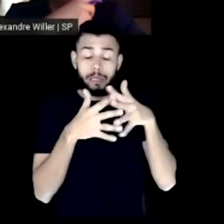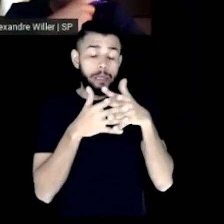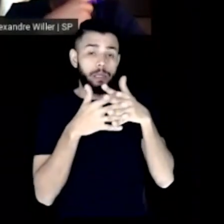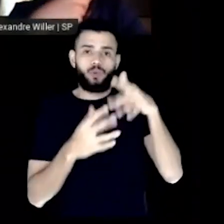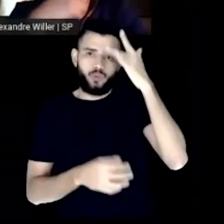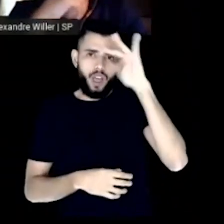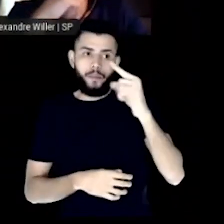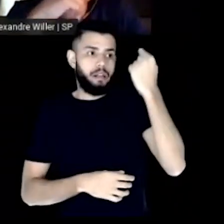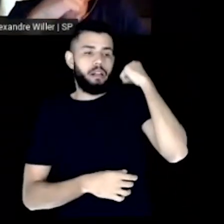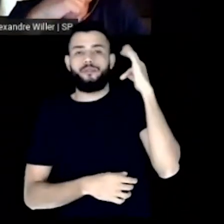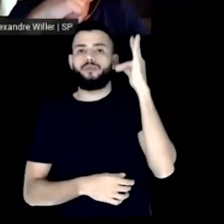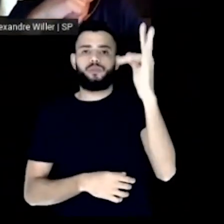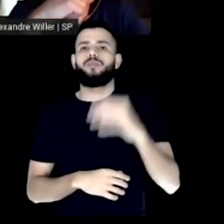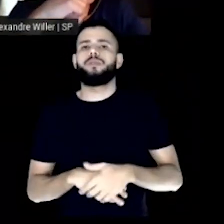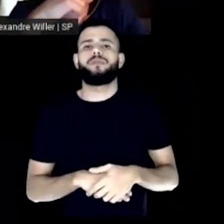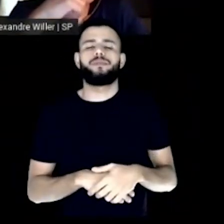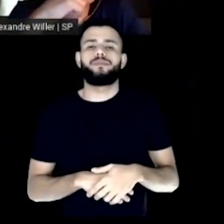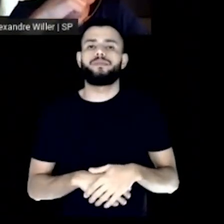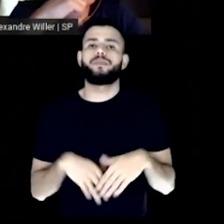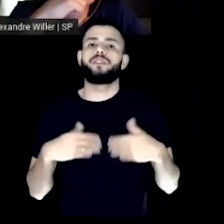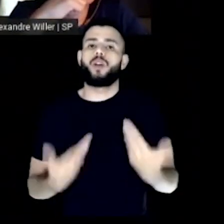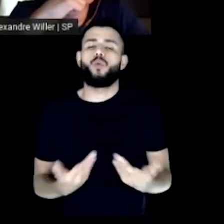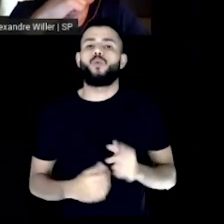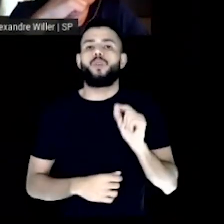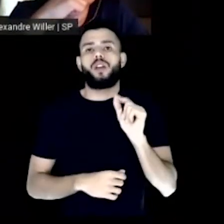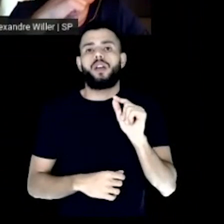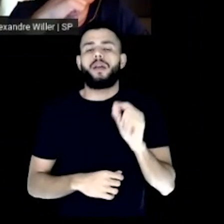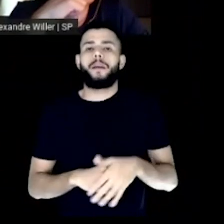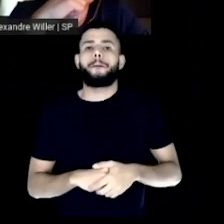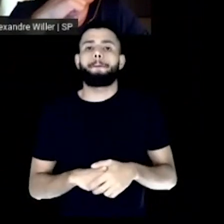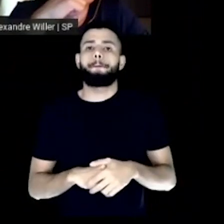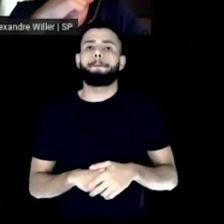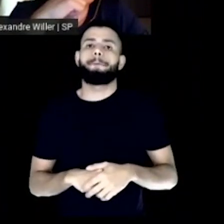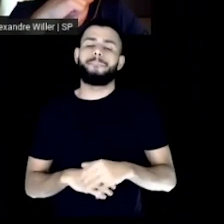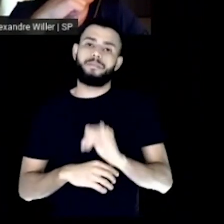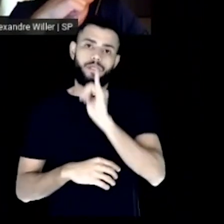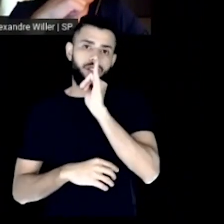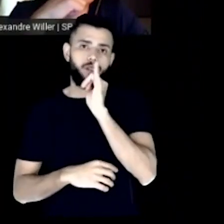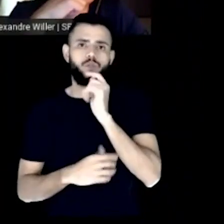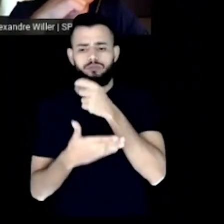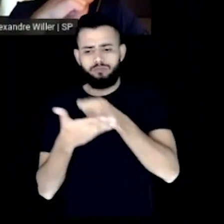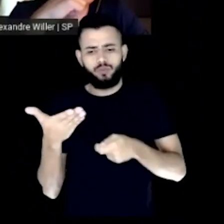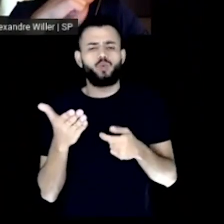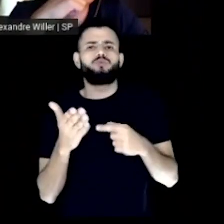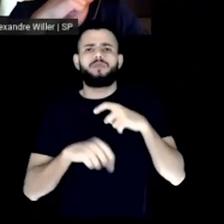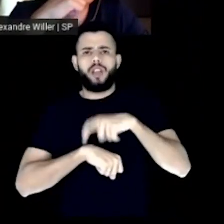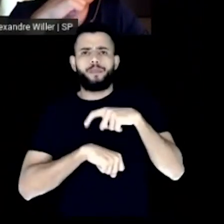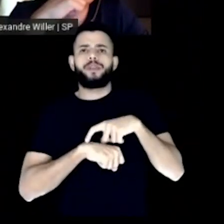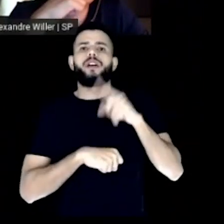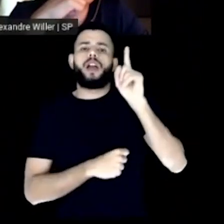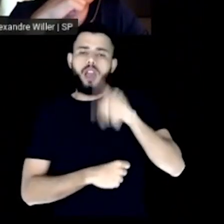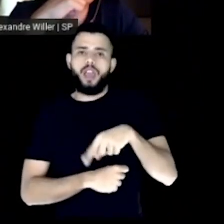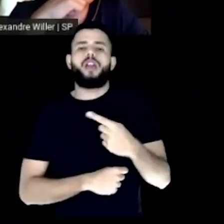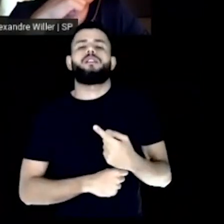no futuro. Então, essa questão também de retirar, né, o tempo